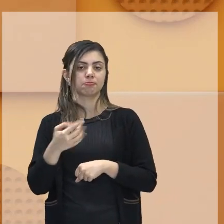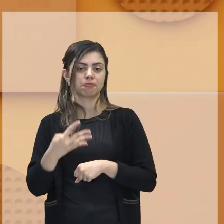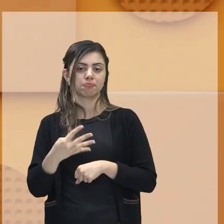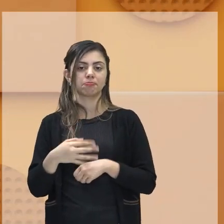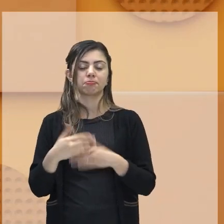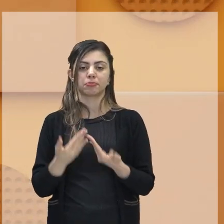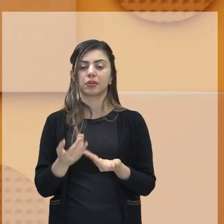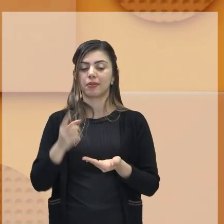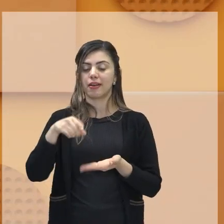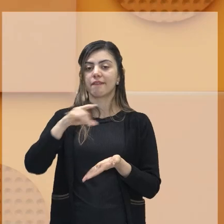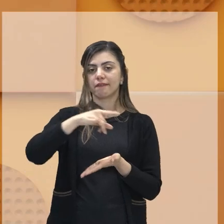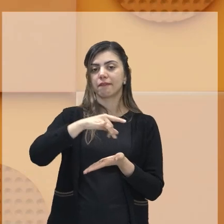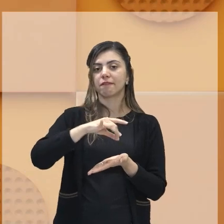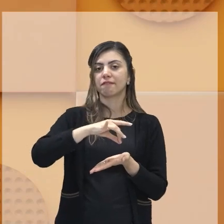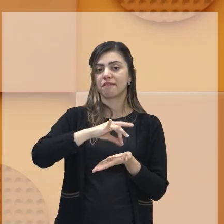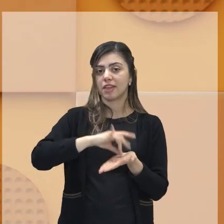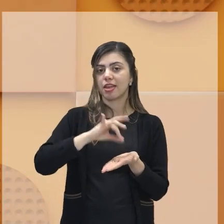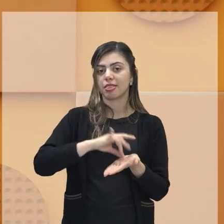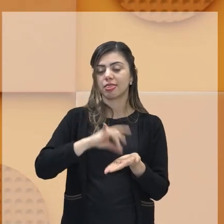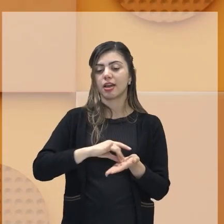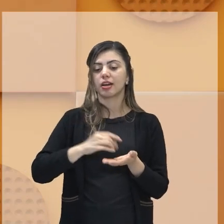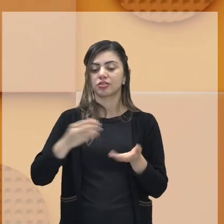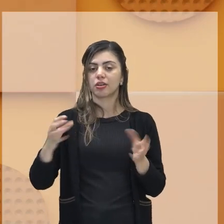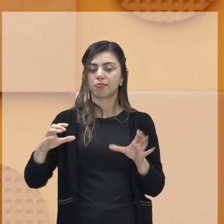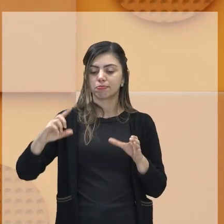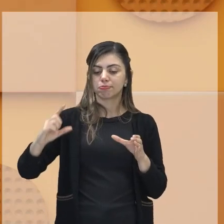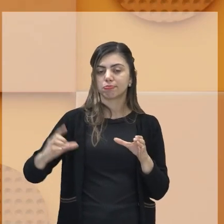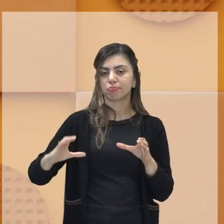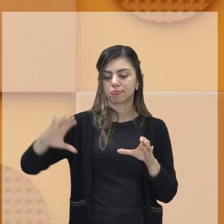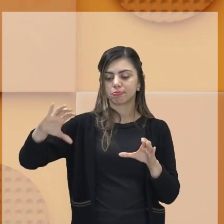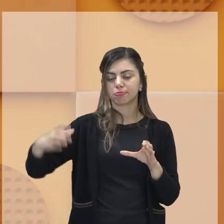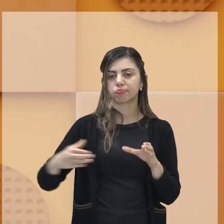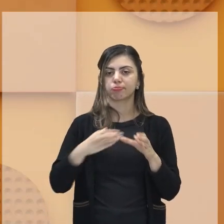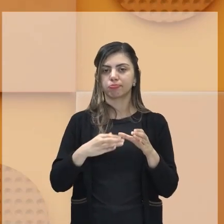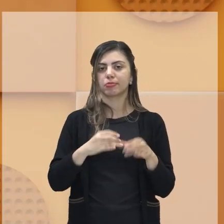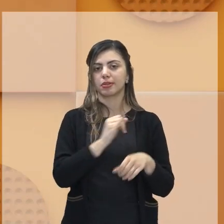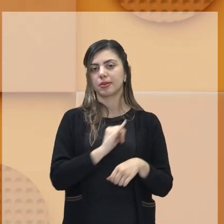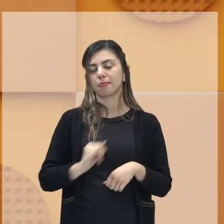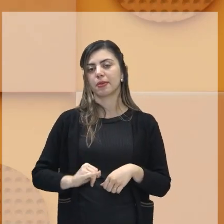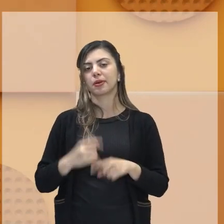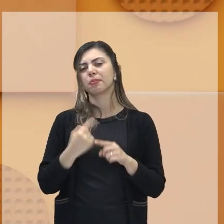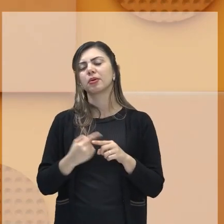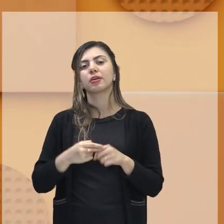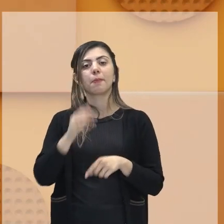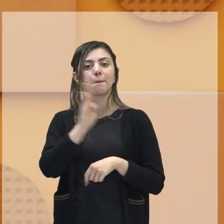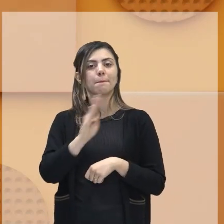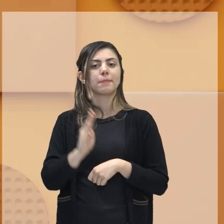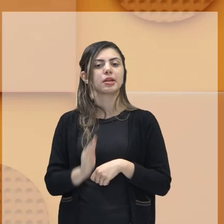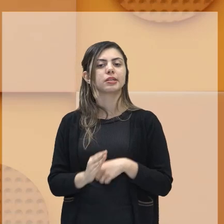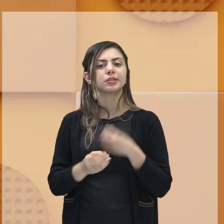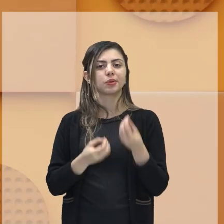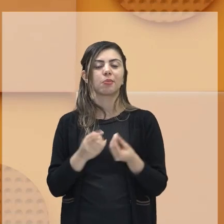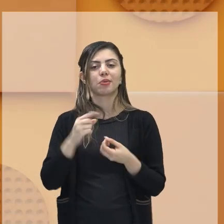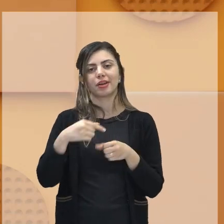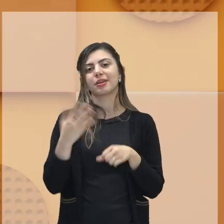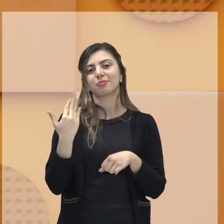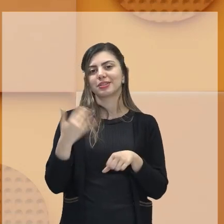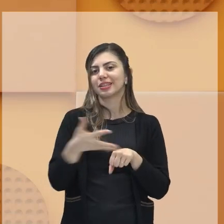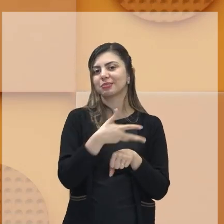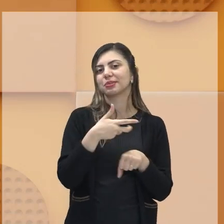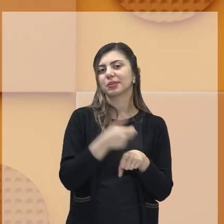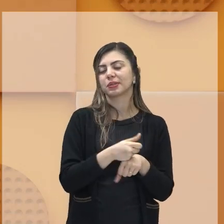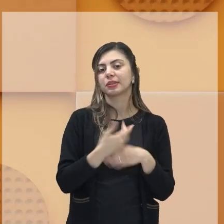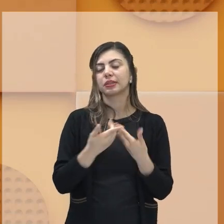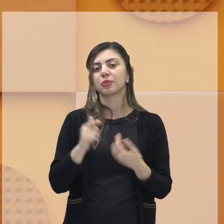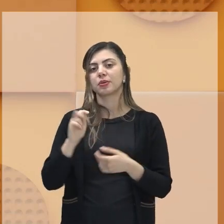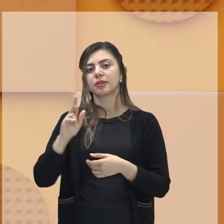parte, seremos integrantes do Império Brasileiro, porque Brasil era uma colônia, Grão-Pará